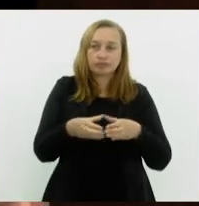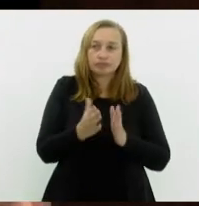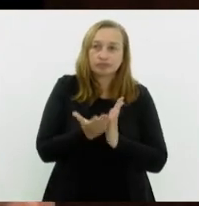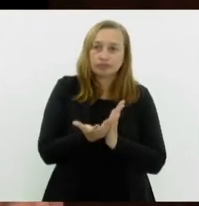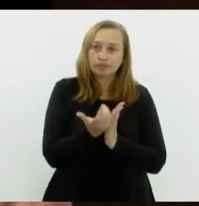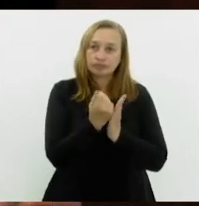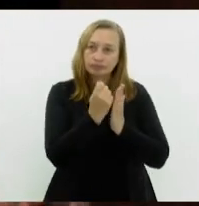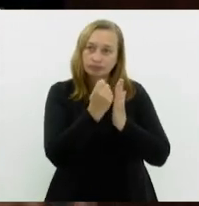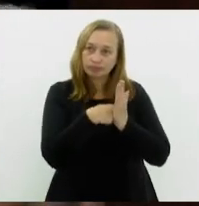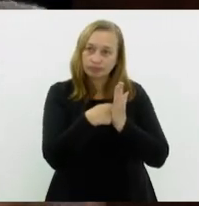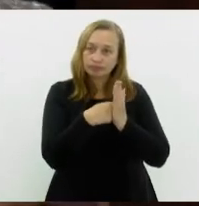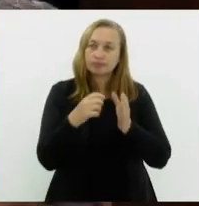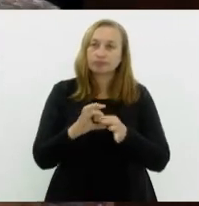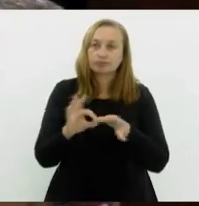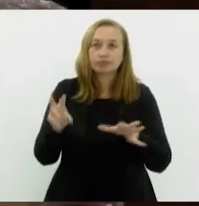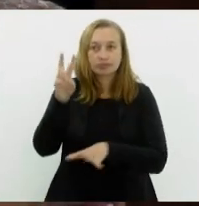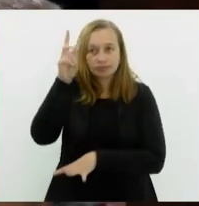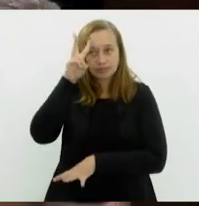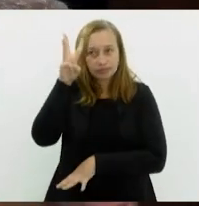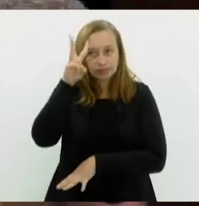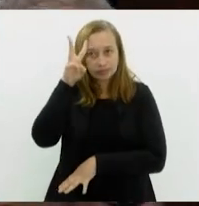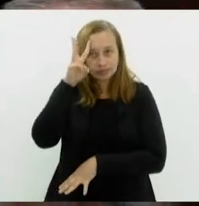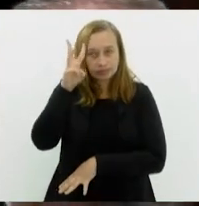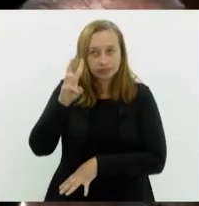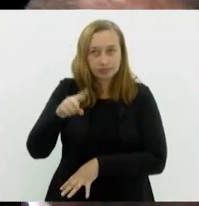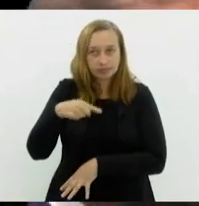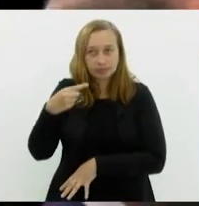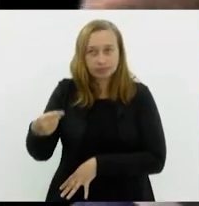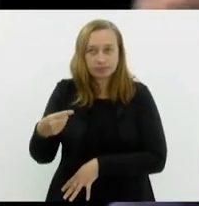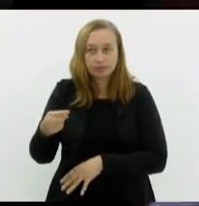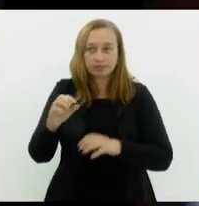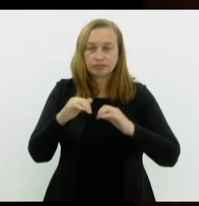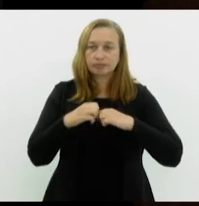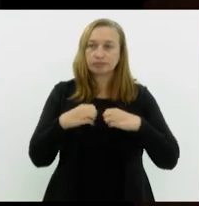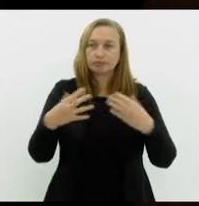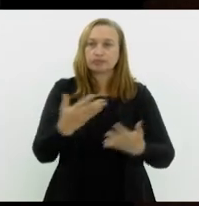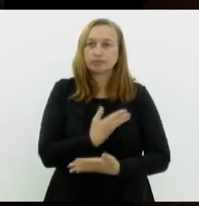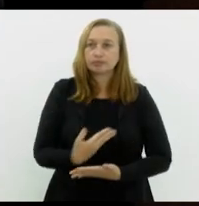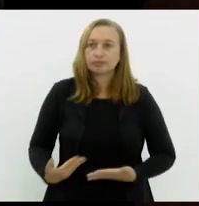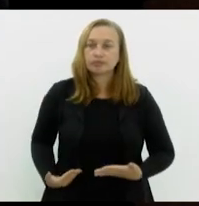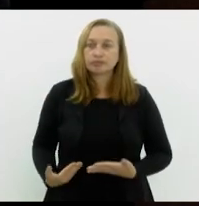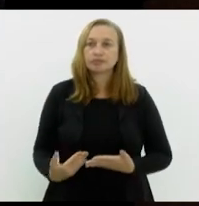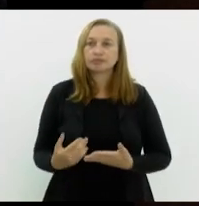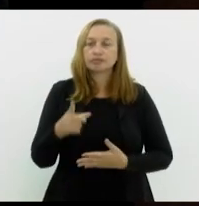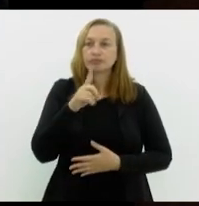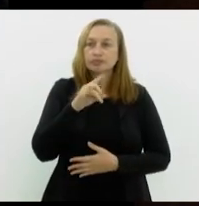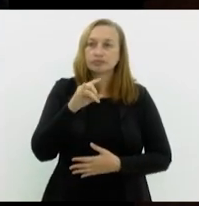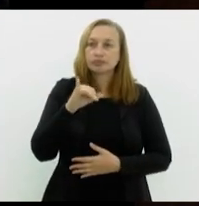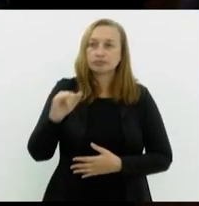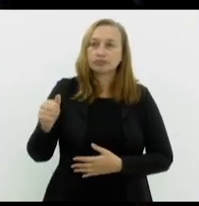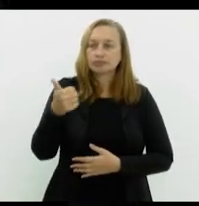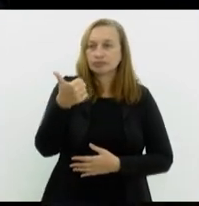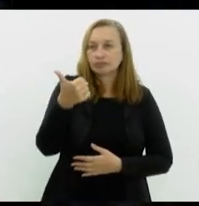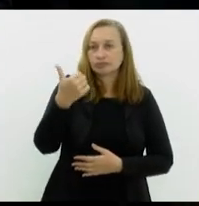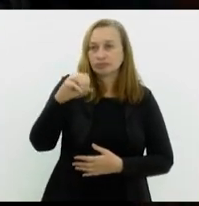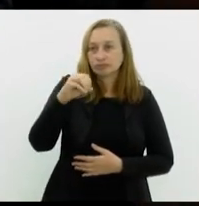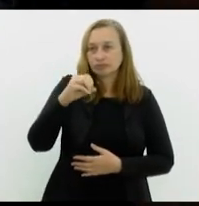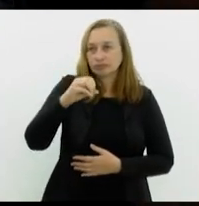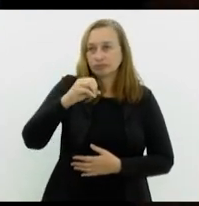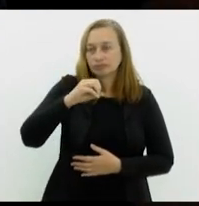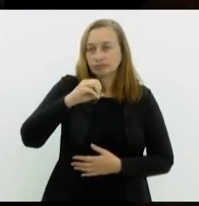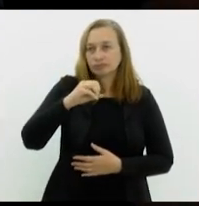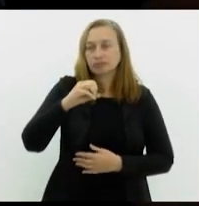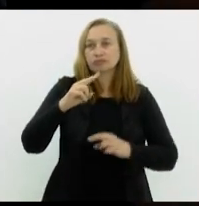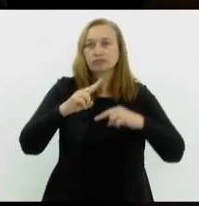vai deliberar na próxima terça-feira sobre uma audiência pública que deverá ser realizada no dia 10 de junho para apresentação